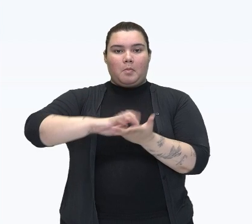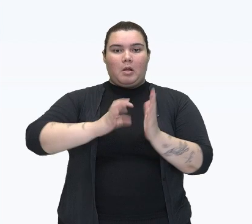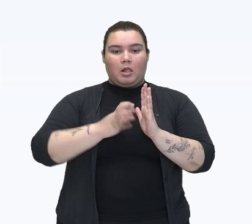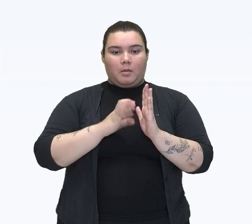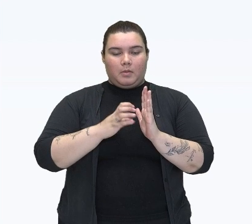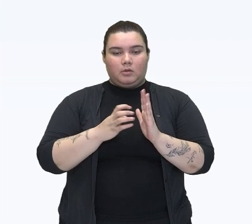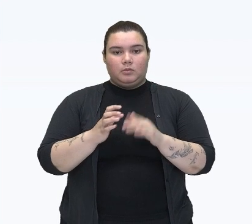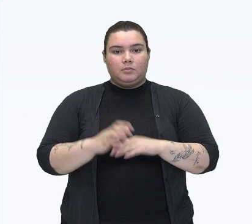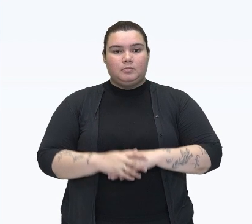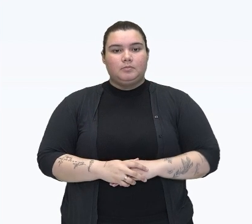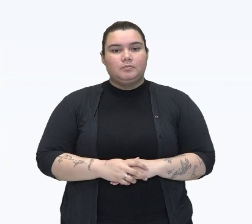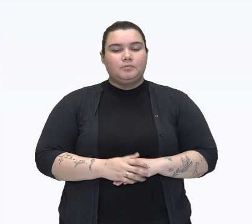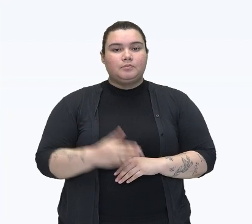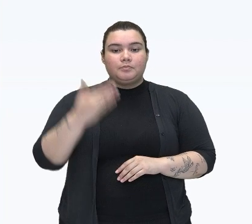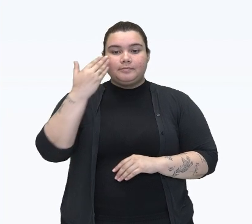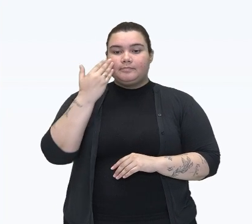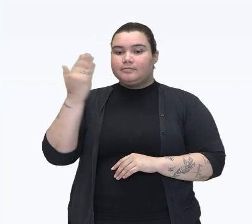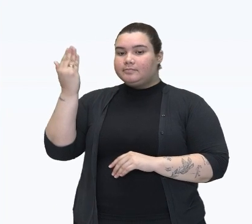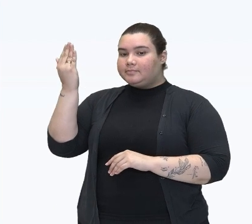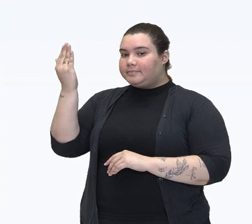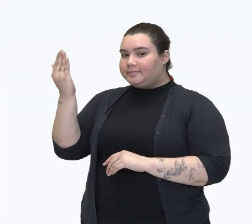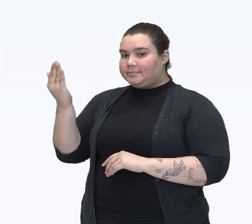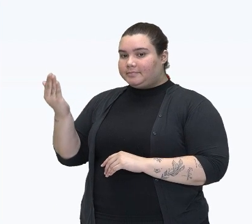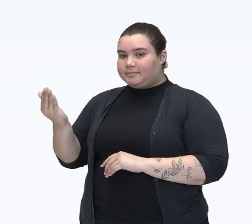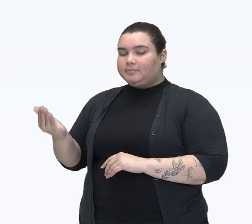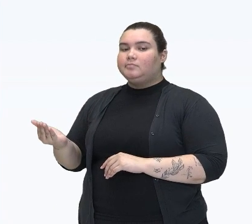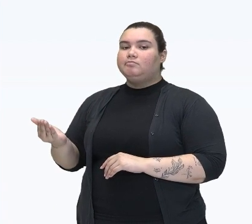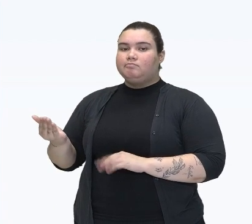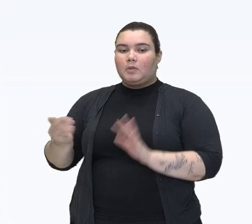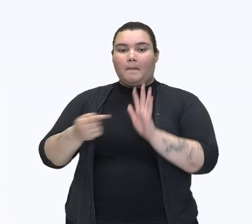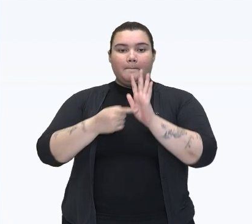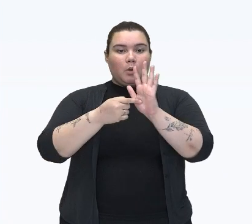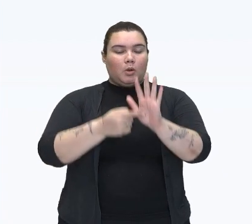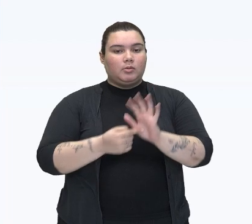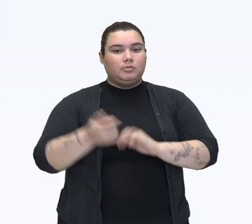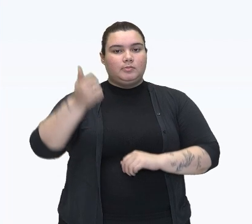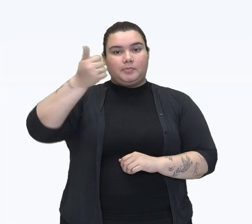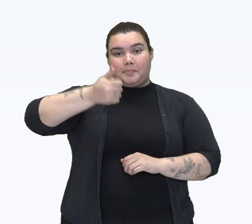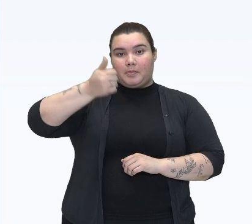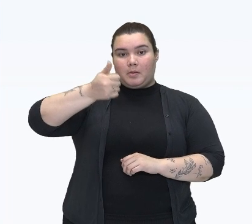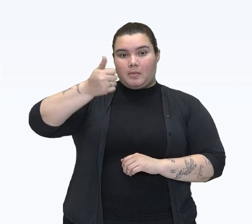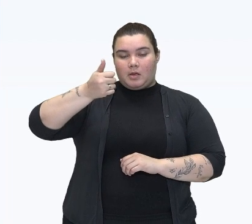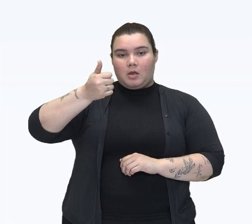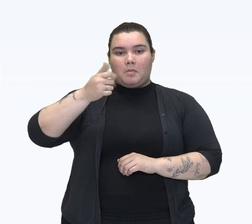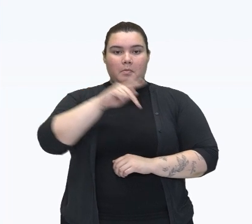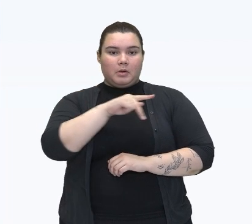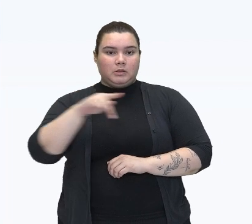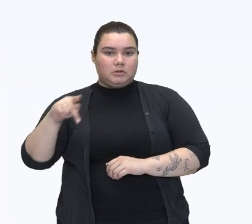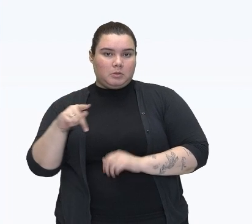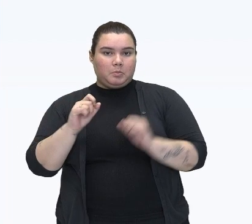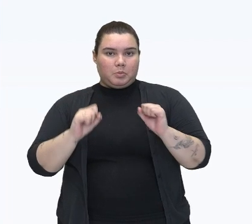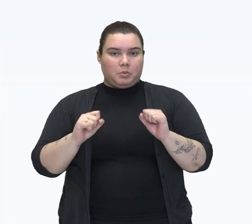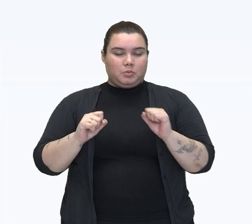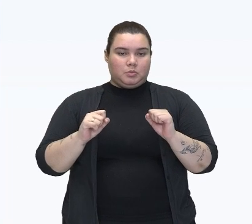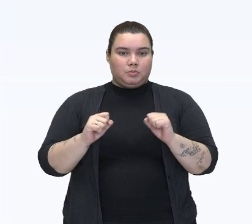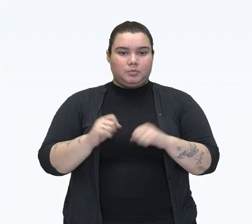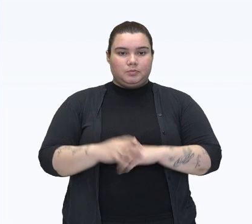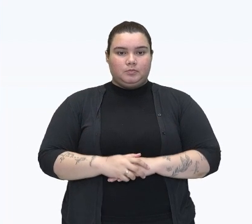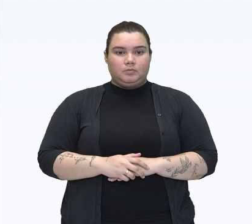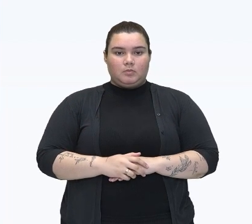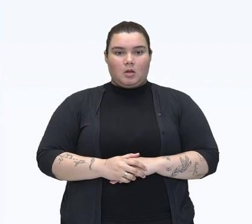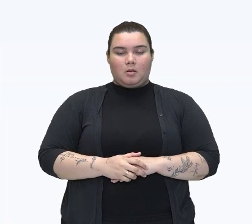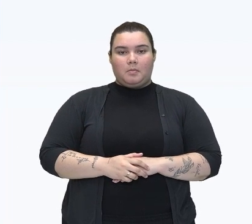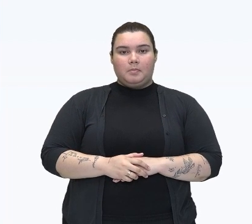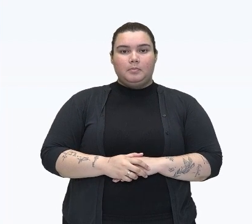aqui, né, um quadro que vai mostrar. Ali nós temos um monarca, mas pode ser um presidente, né? E